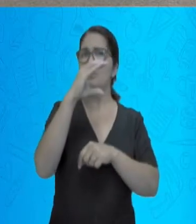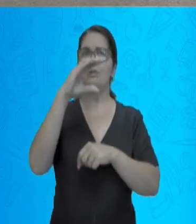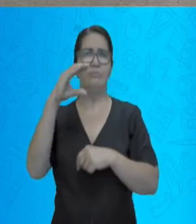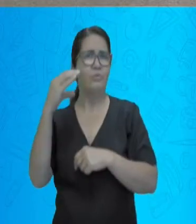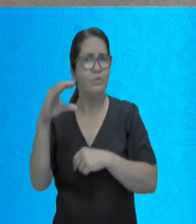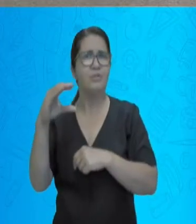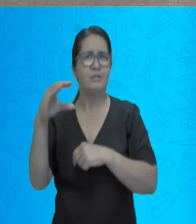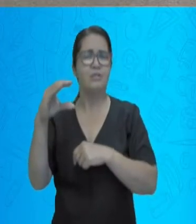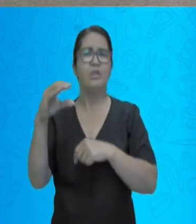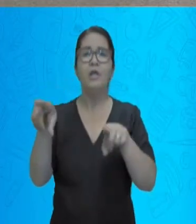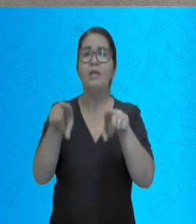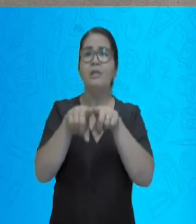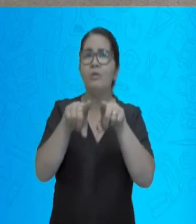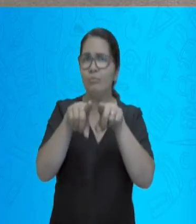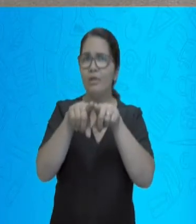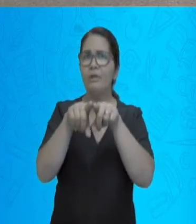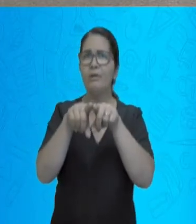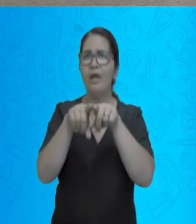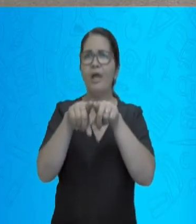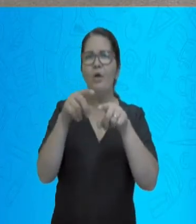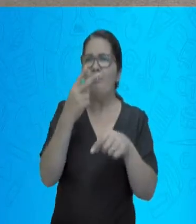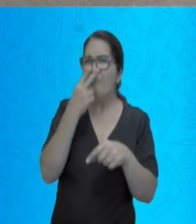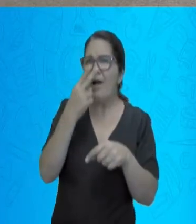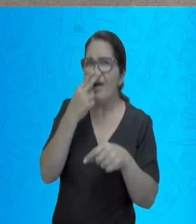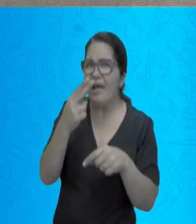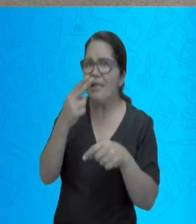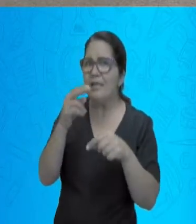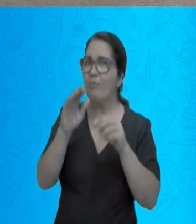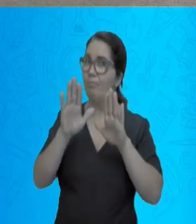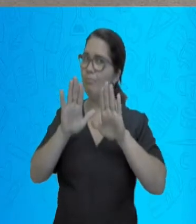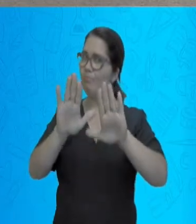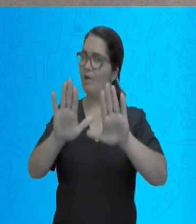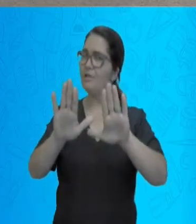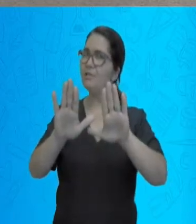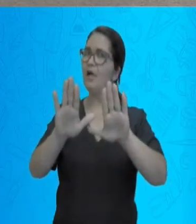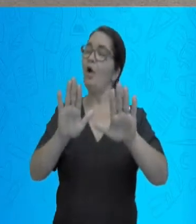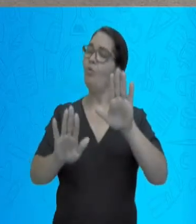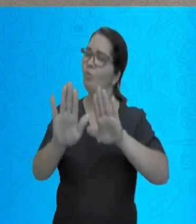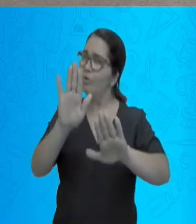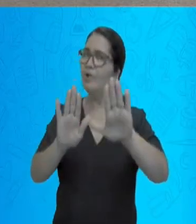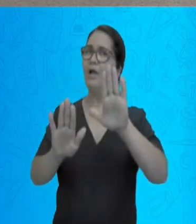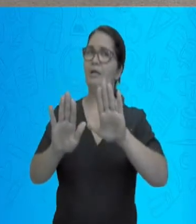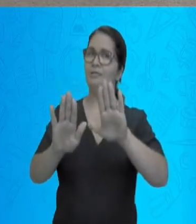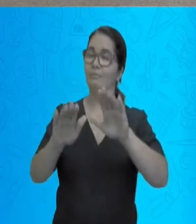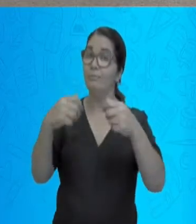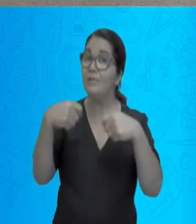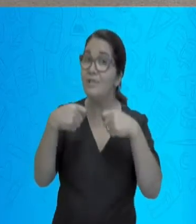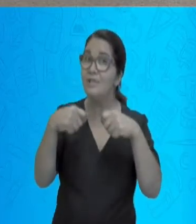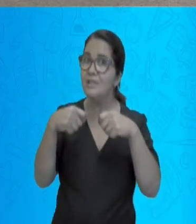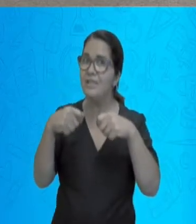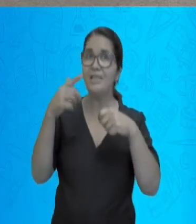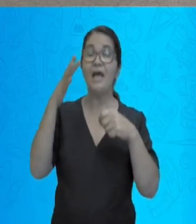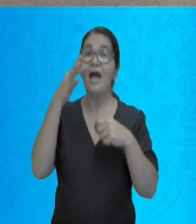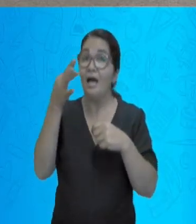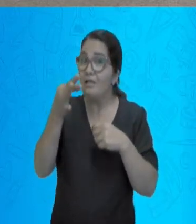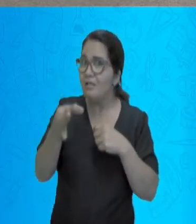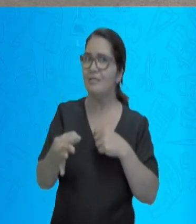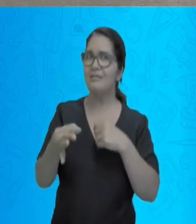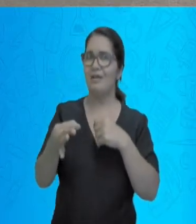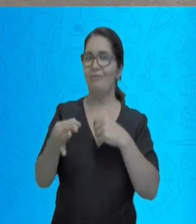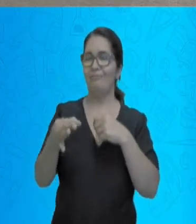do C cedilha, como que ele acontece, onde devemos usar. E as letras M e N, nós